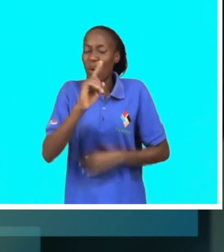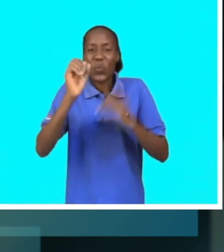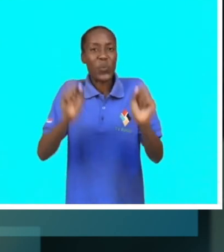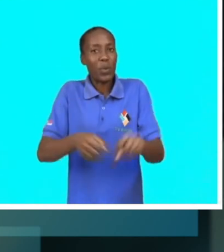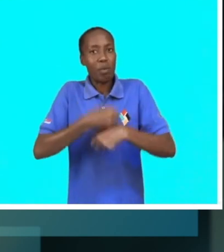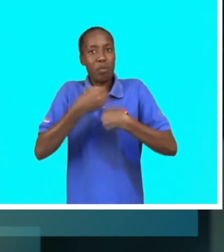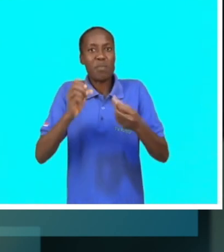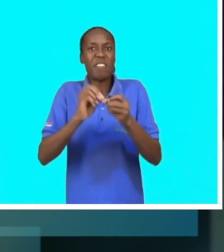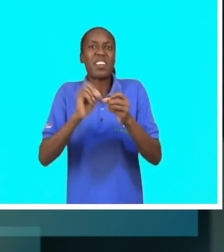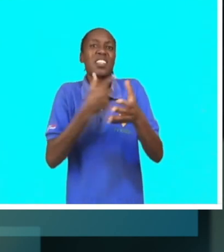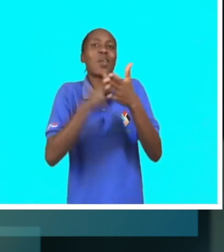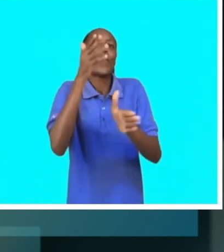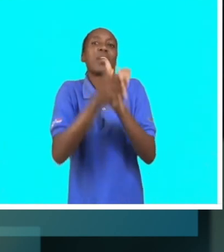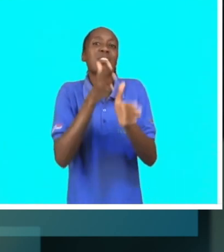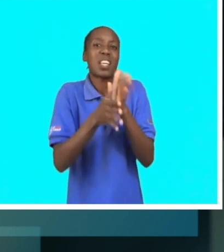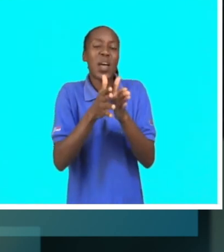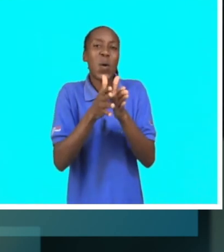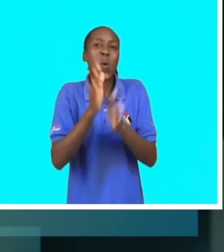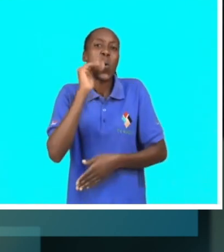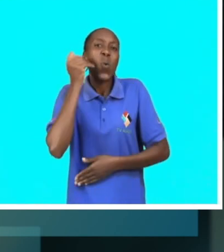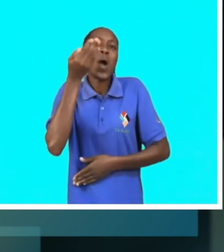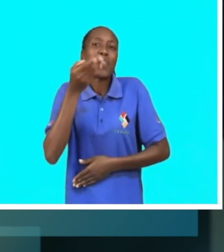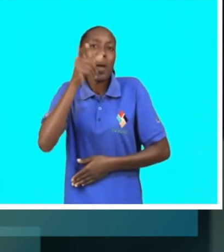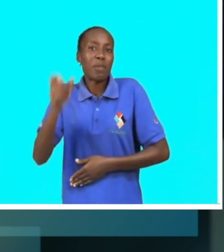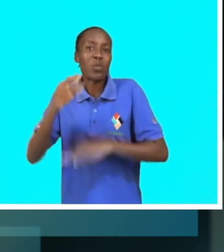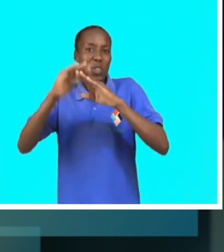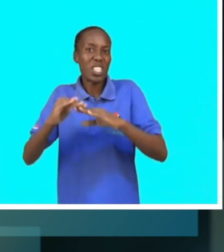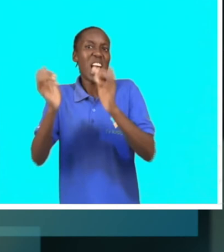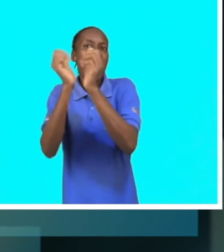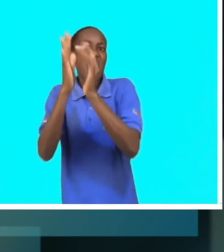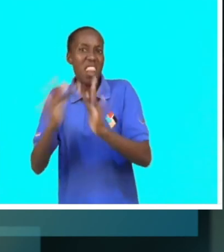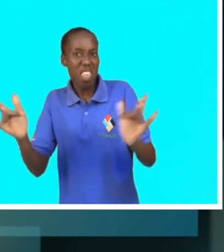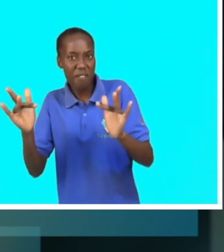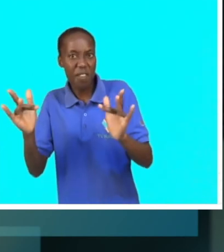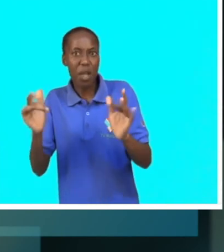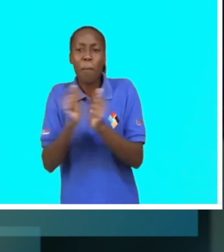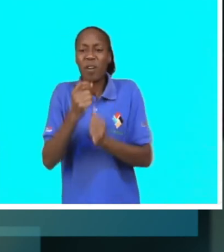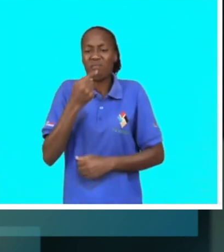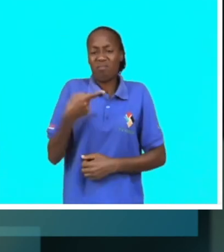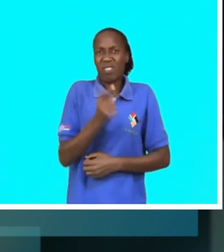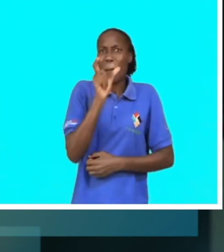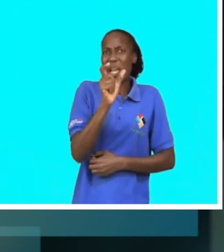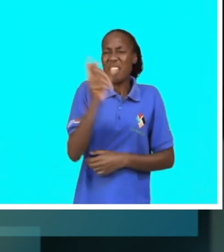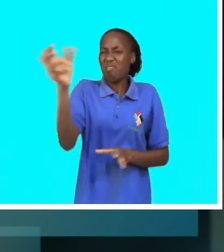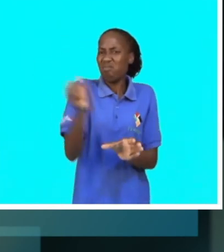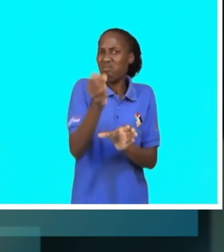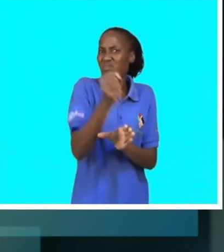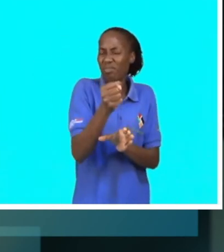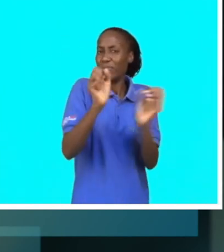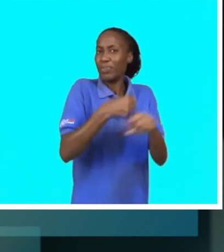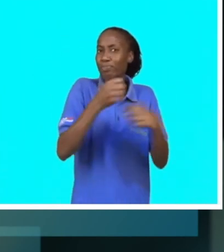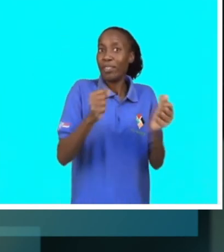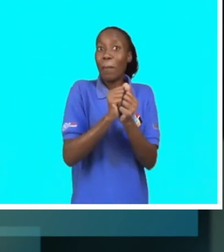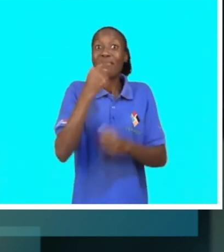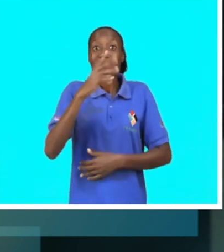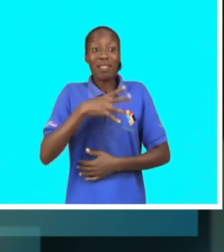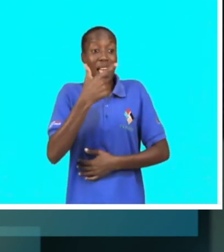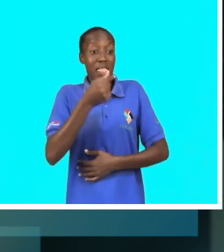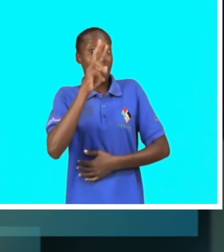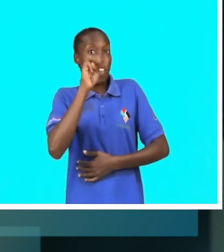fazer traduções quando pôde na TVM. Isto não é integração. Integração quer dizer que a TVM deve contratar surdos,